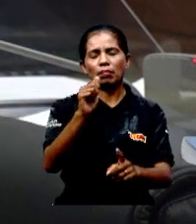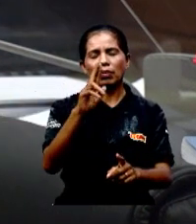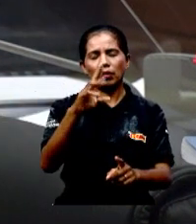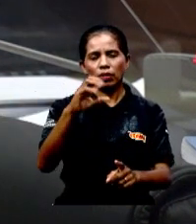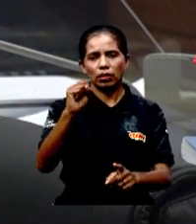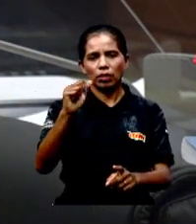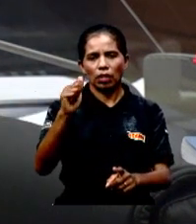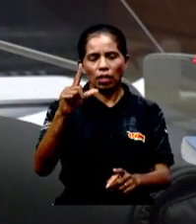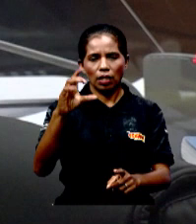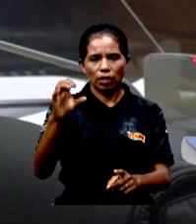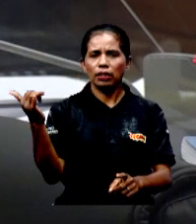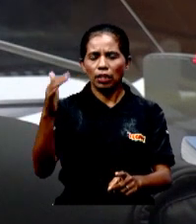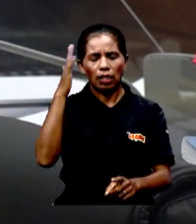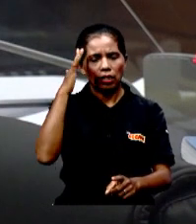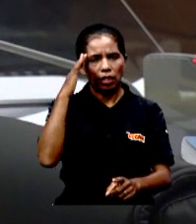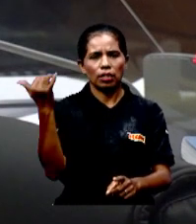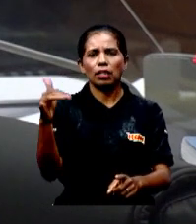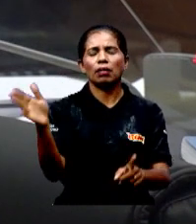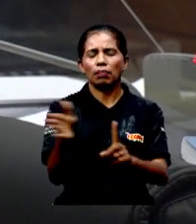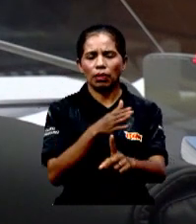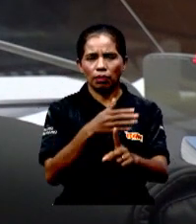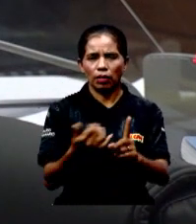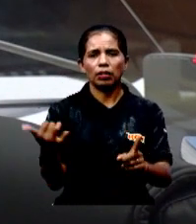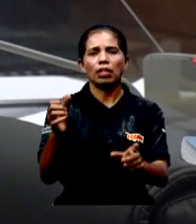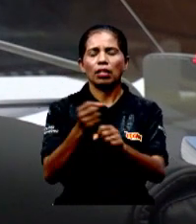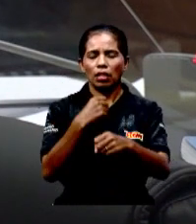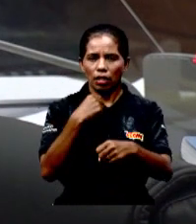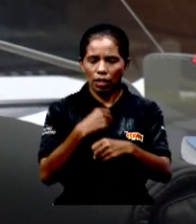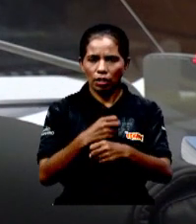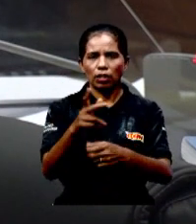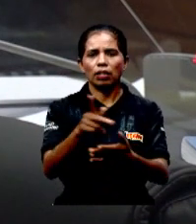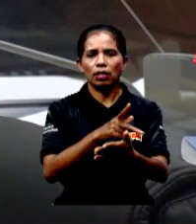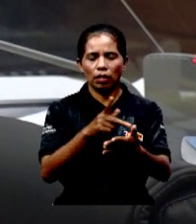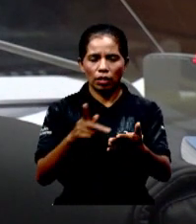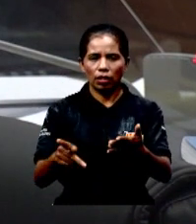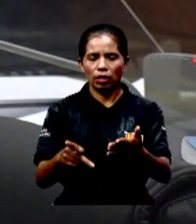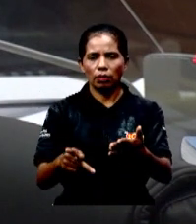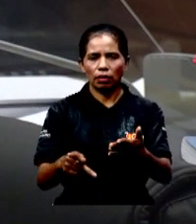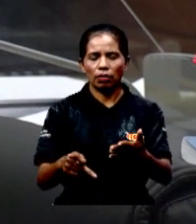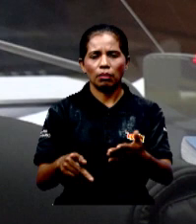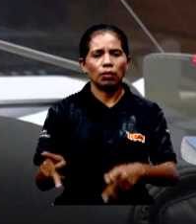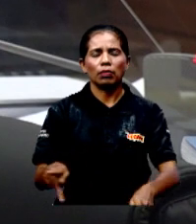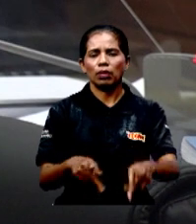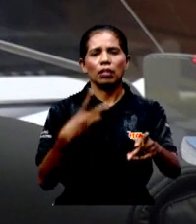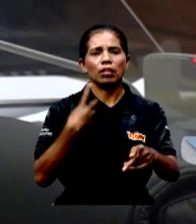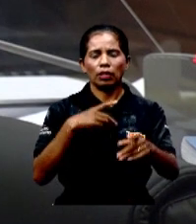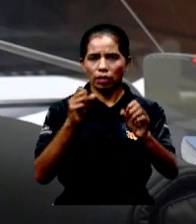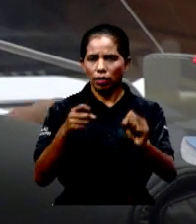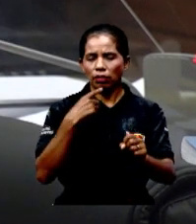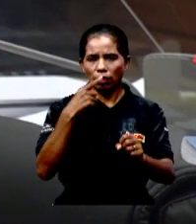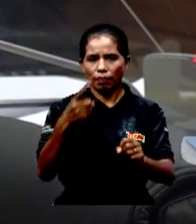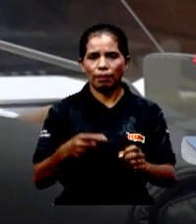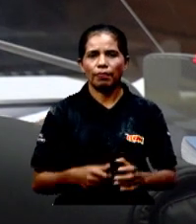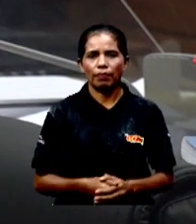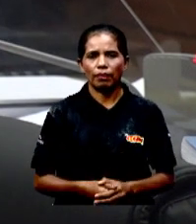problema mental, se era tenente ou na sira babaco, se era ne halo, boa tira emaria um crime público. E ita tem que condena idane, idane la bele,